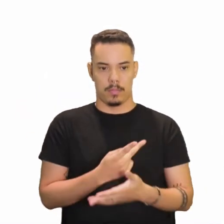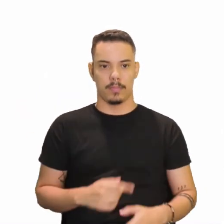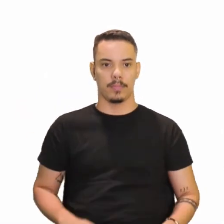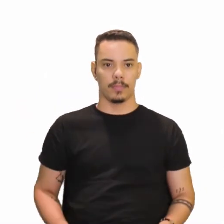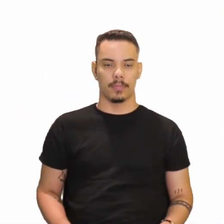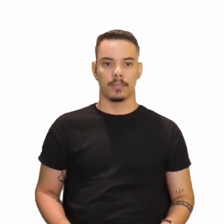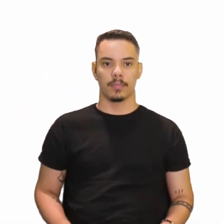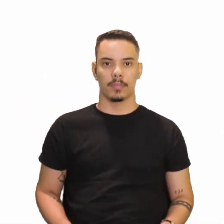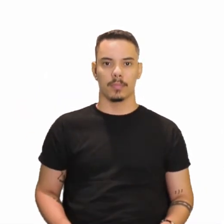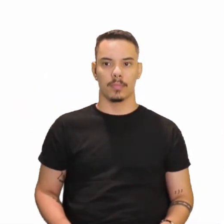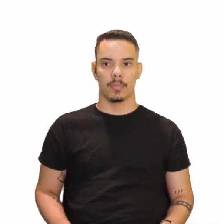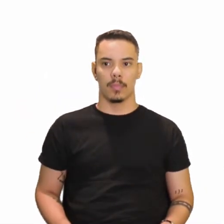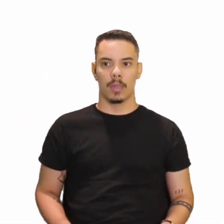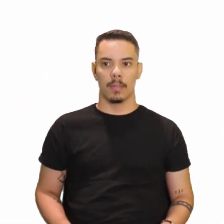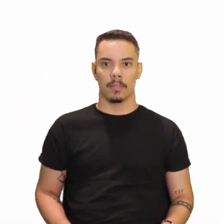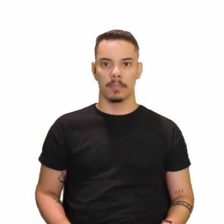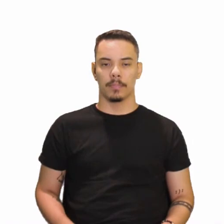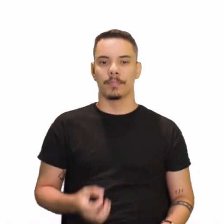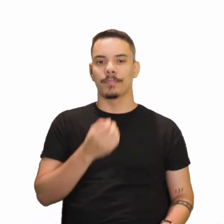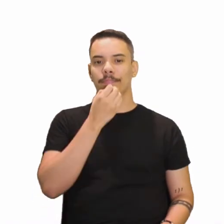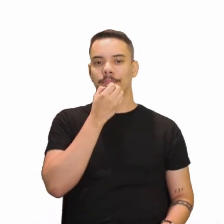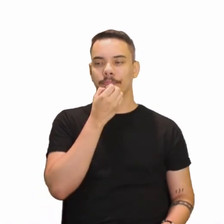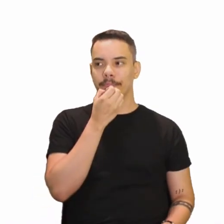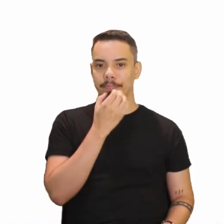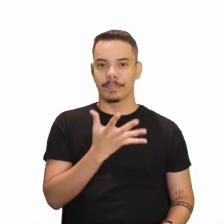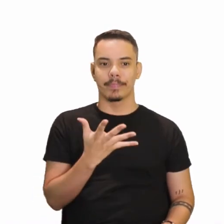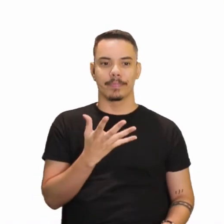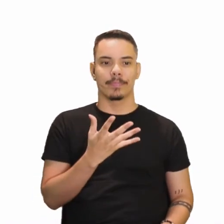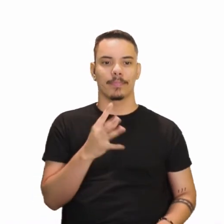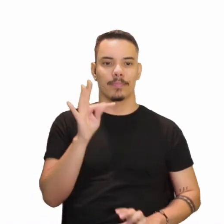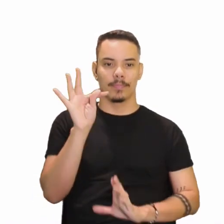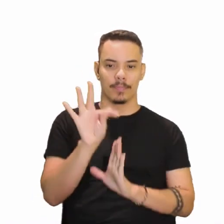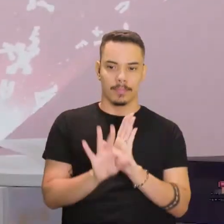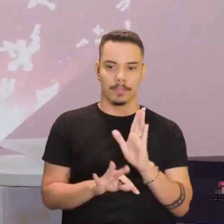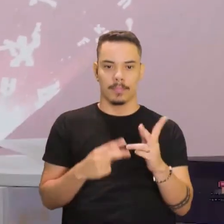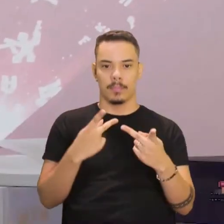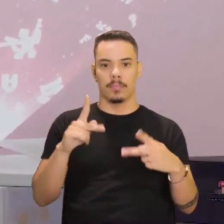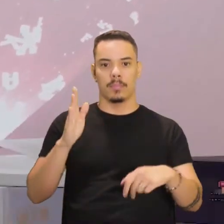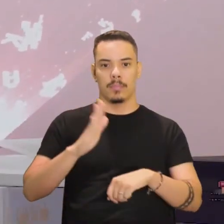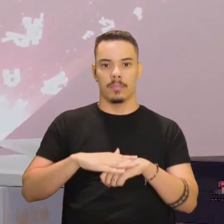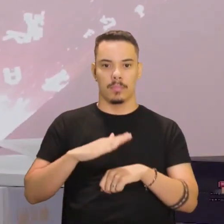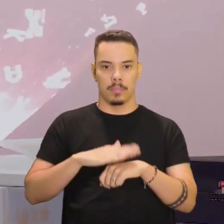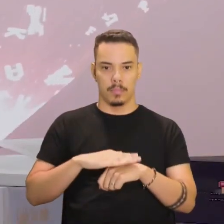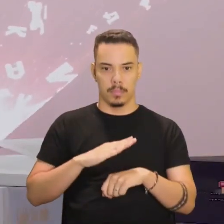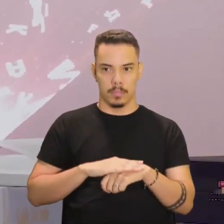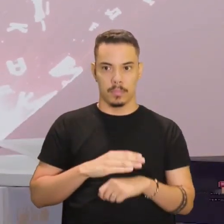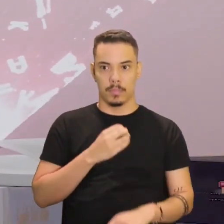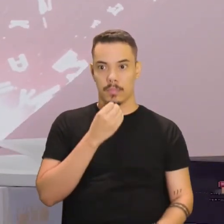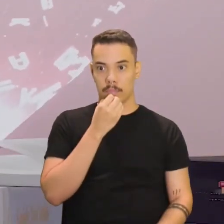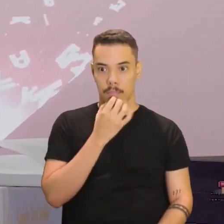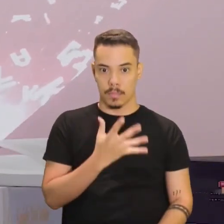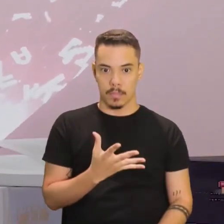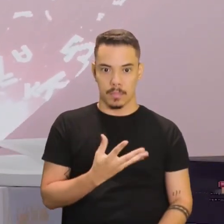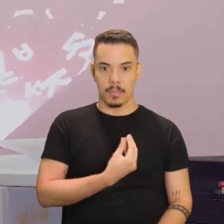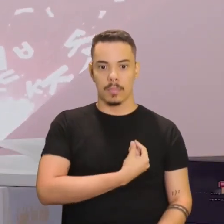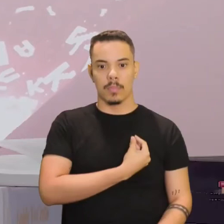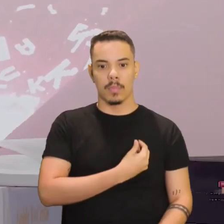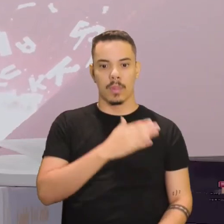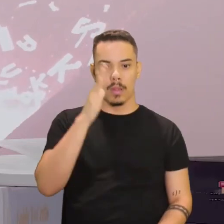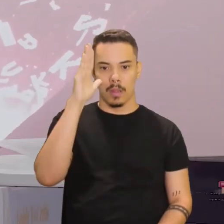ocorreram beleza uma boa produção para vocês caprichem eu estou